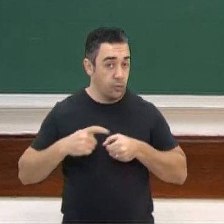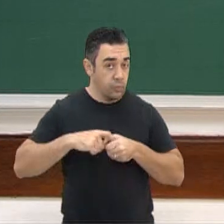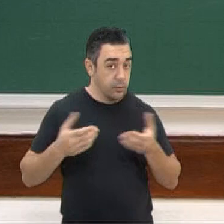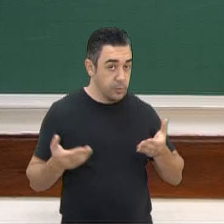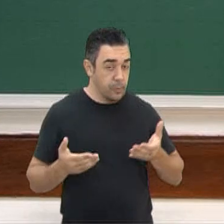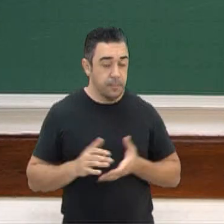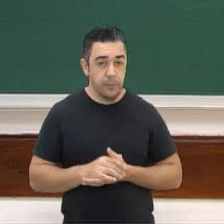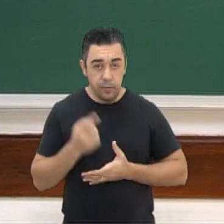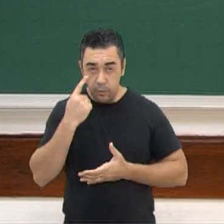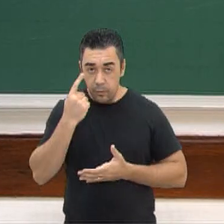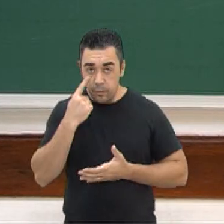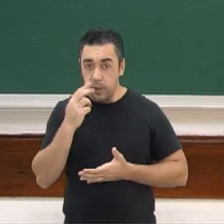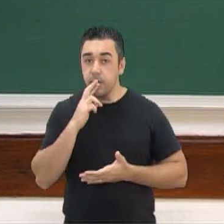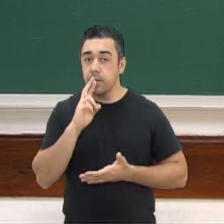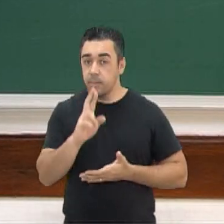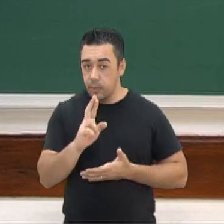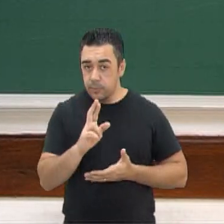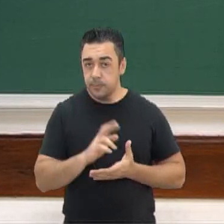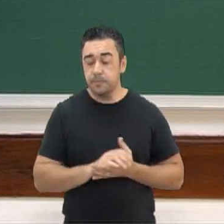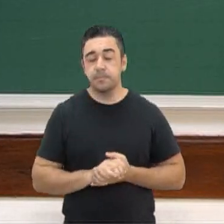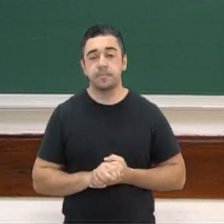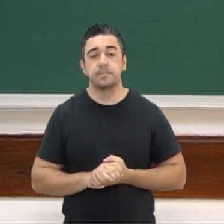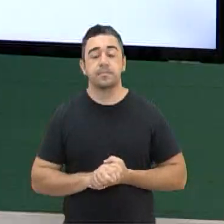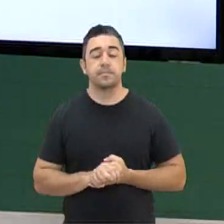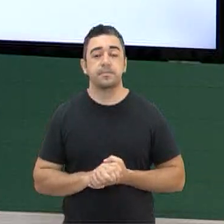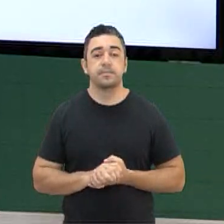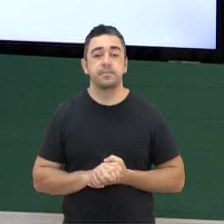Retornamos, então vamos conferir as suas respostas.